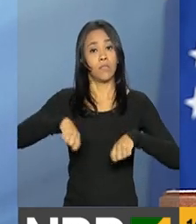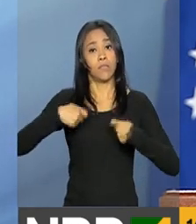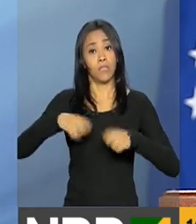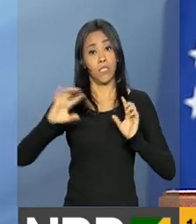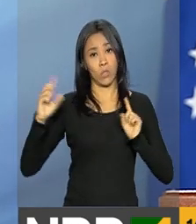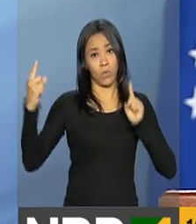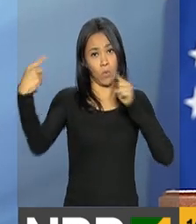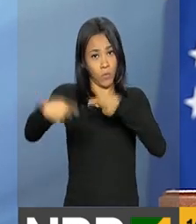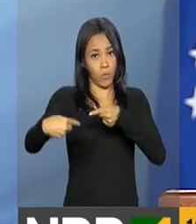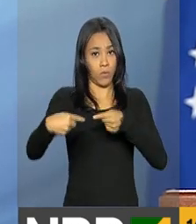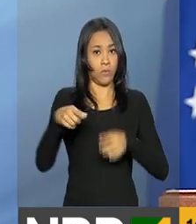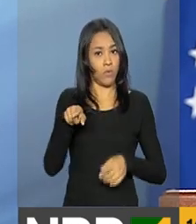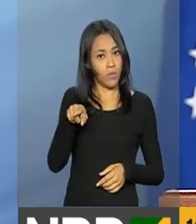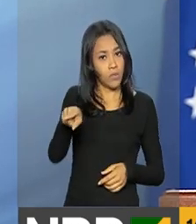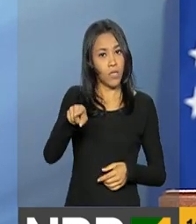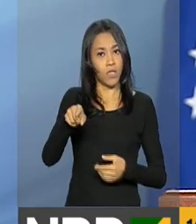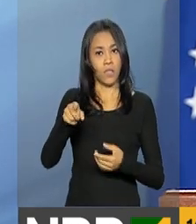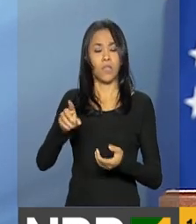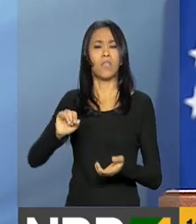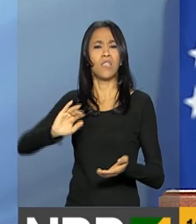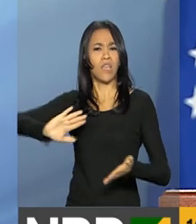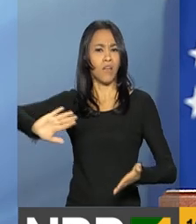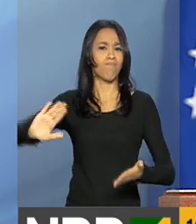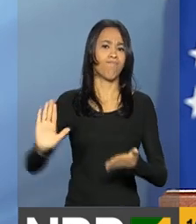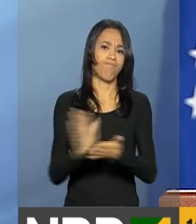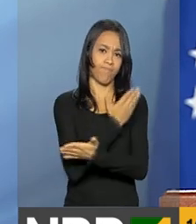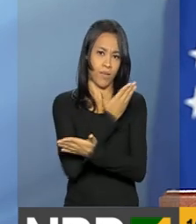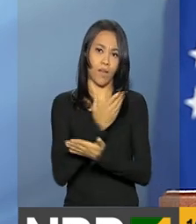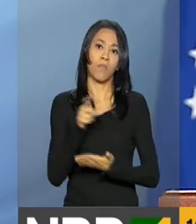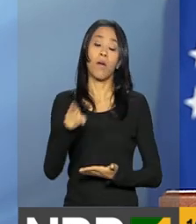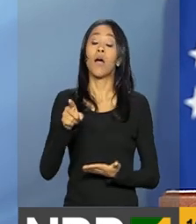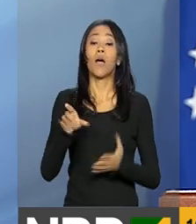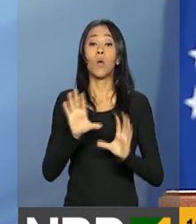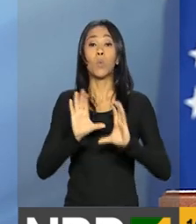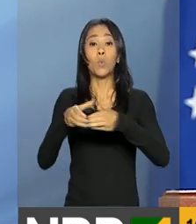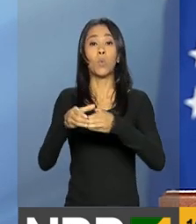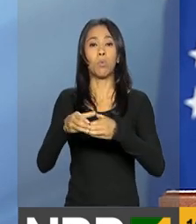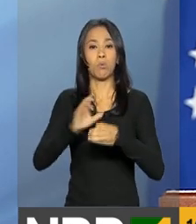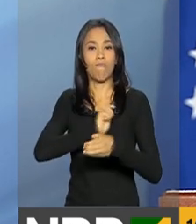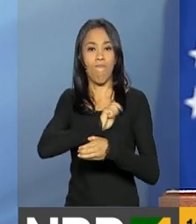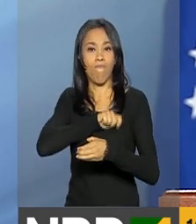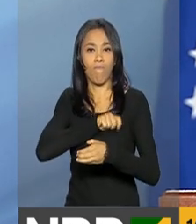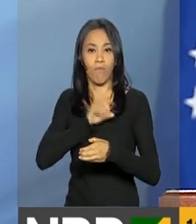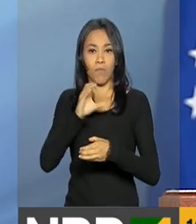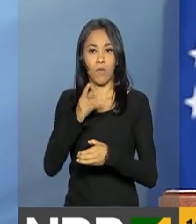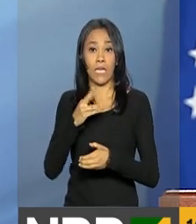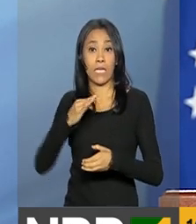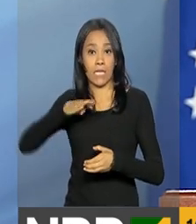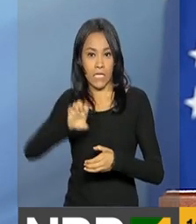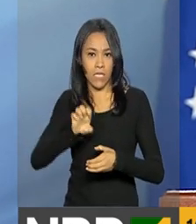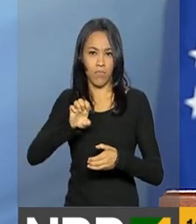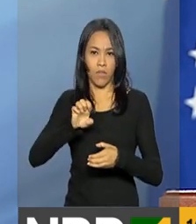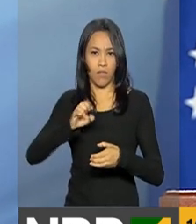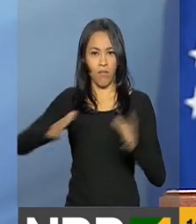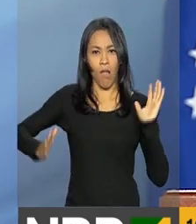enfrentar e derrotar o crime organizado e as quadrilhas.